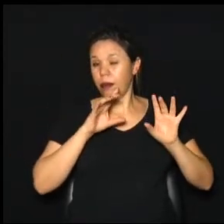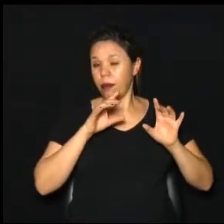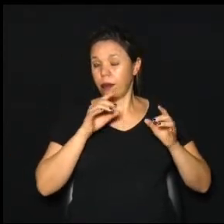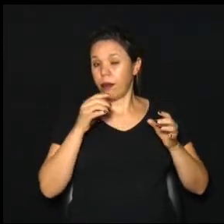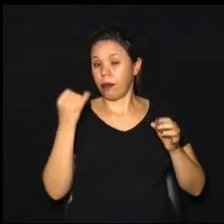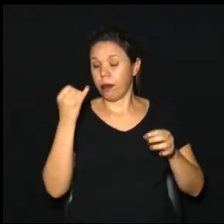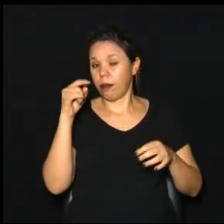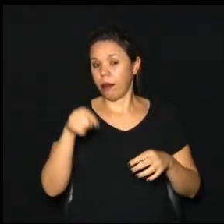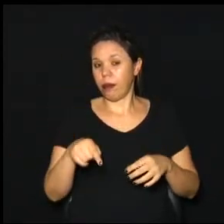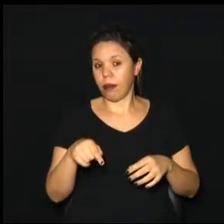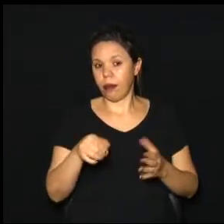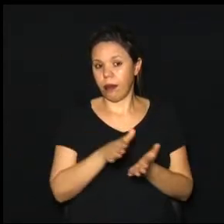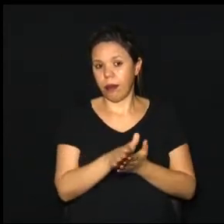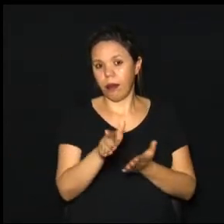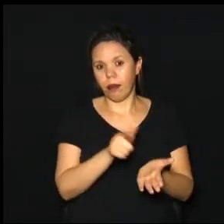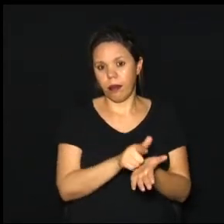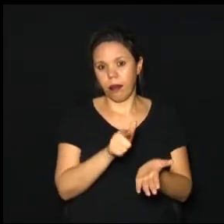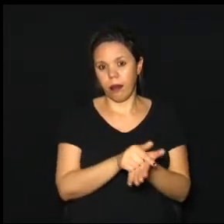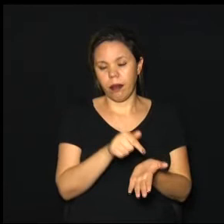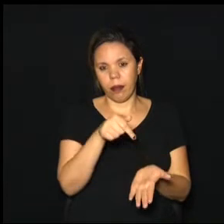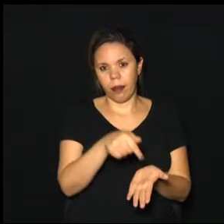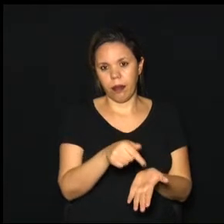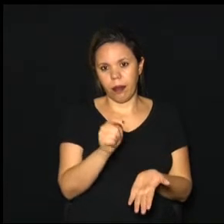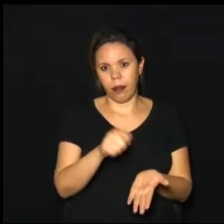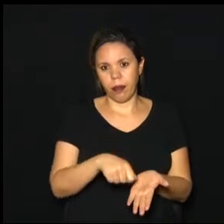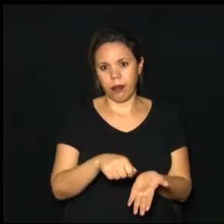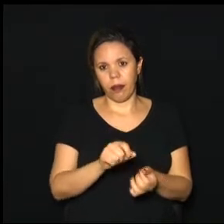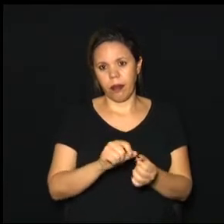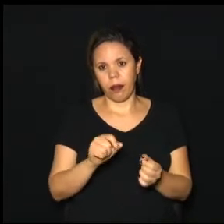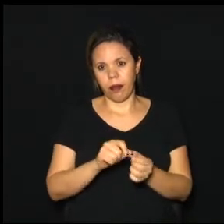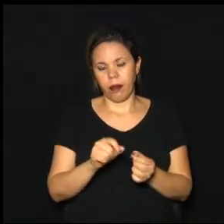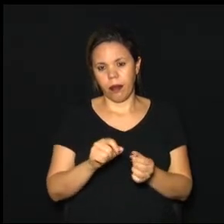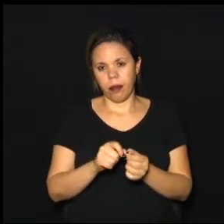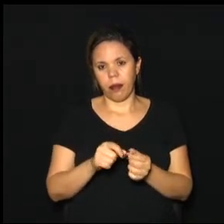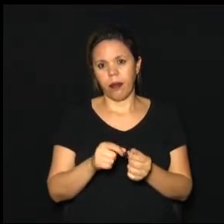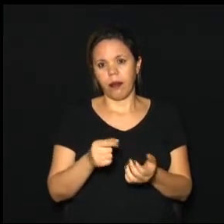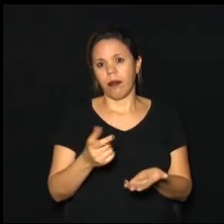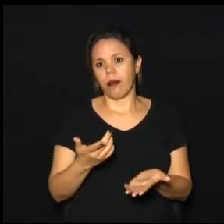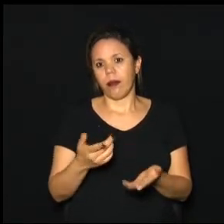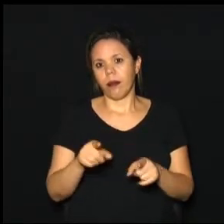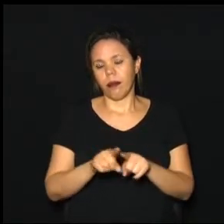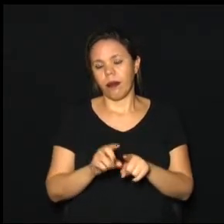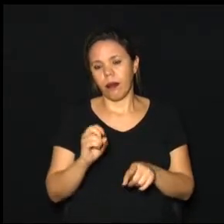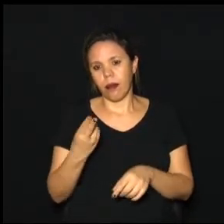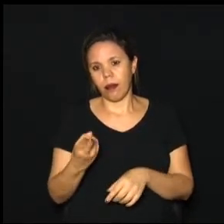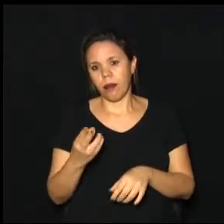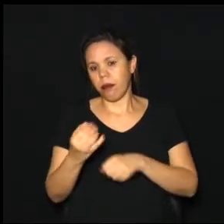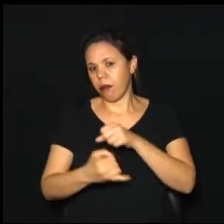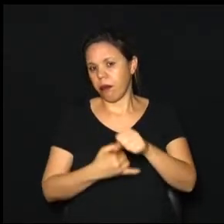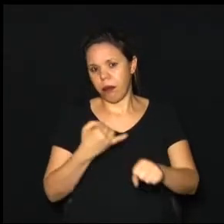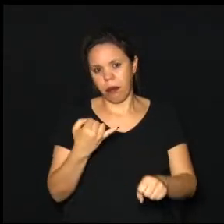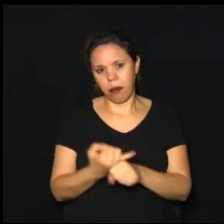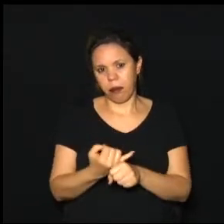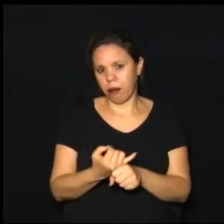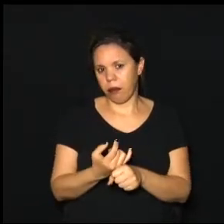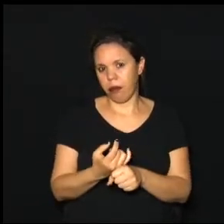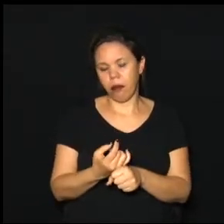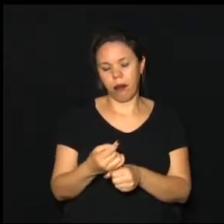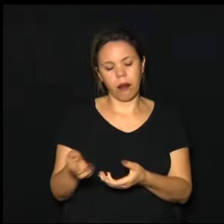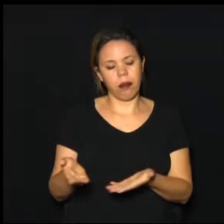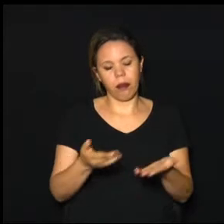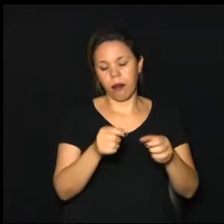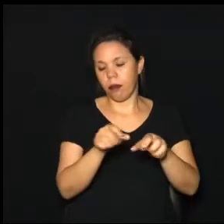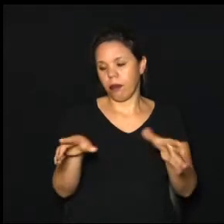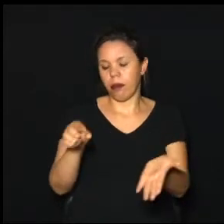Esses impressos, eles podem ser tanto físicos, como eles podem ser virtuais, tá? Que é o que você vai